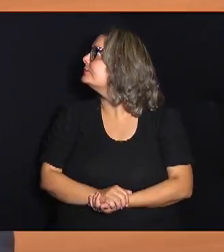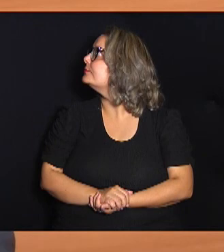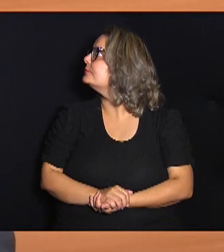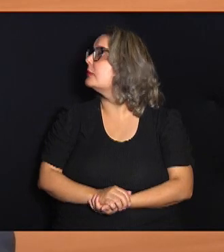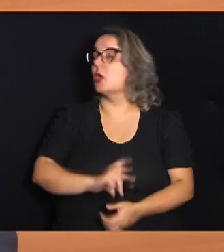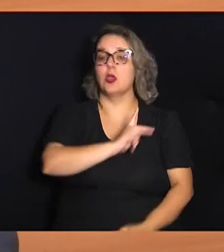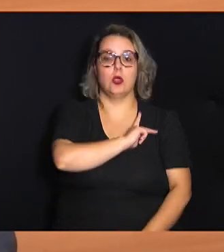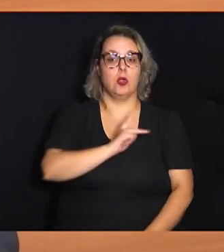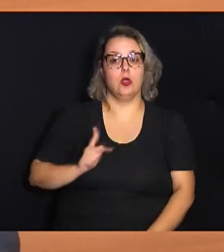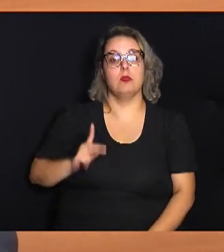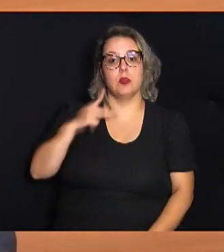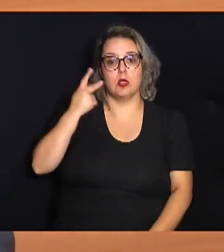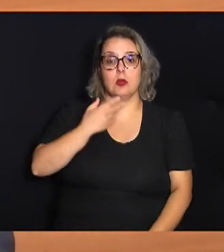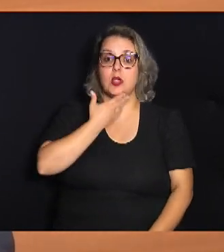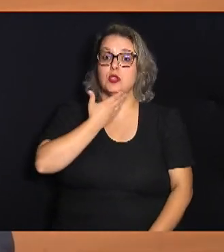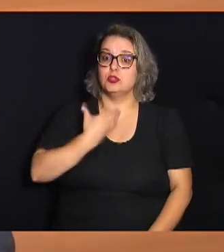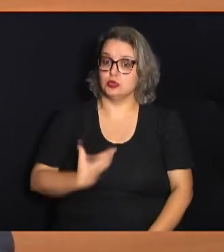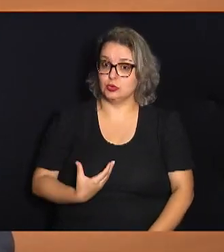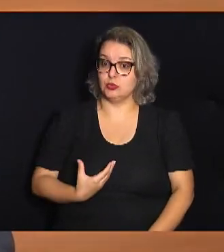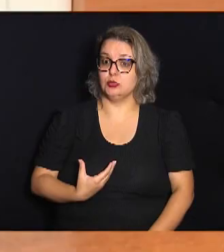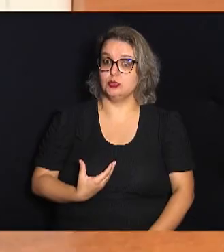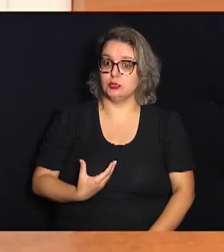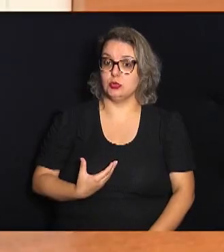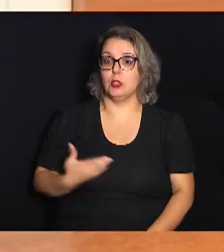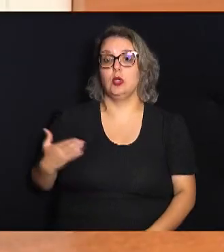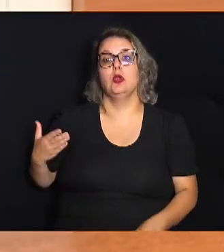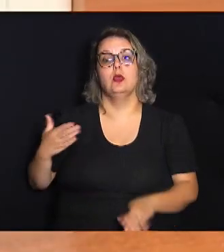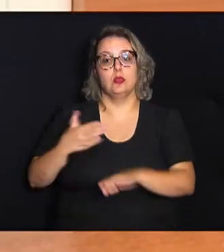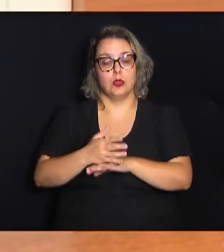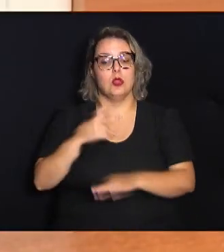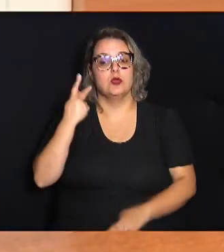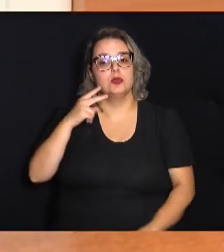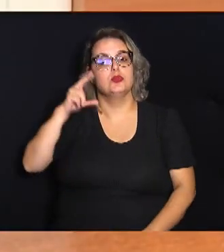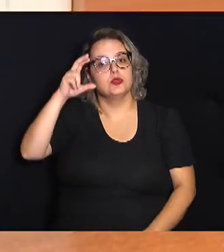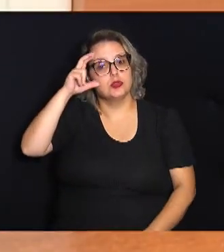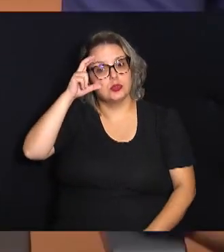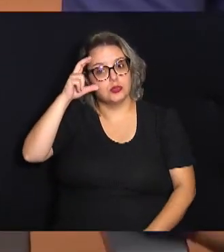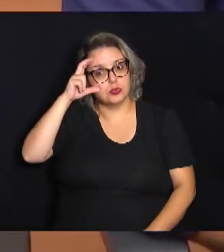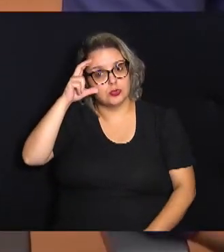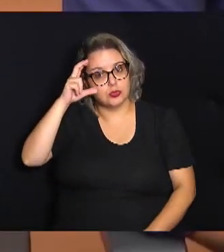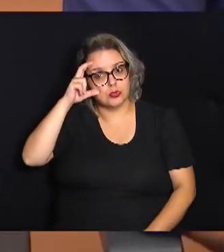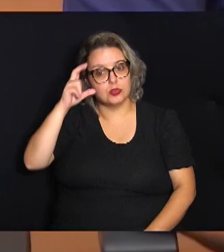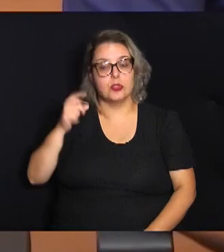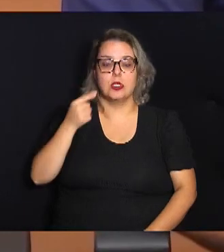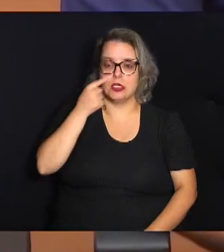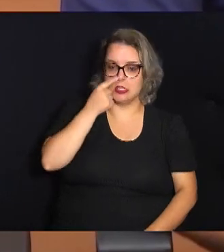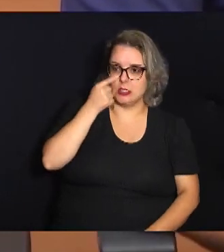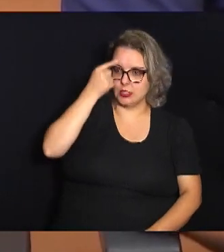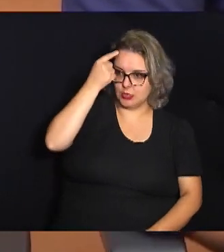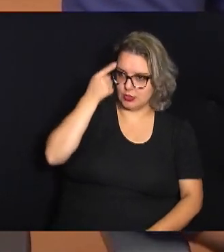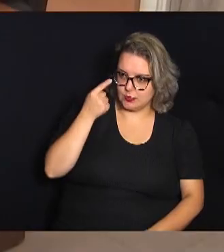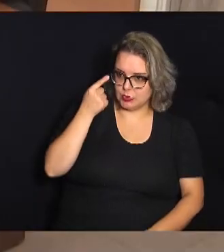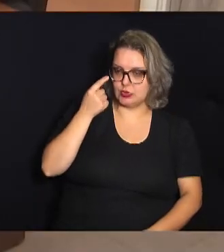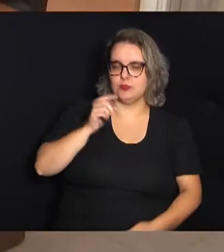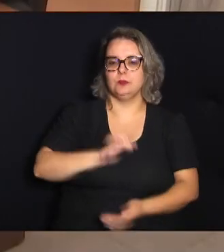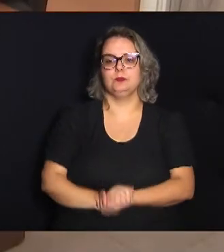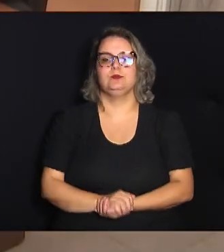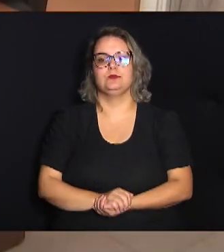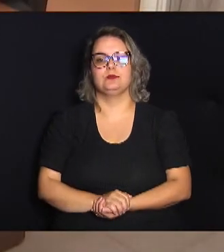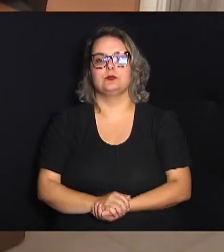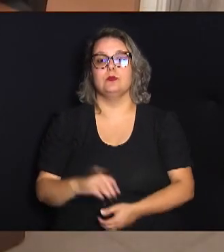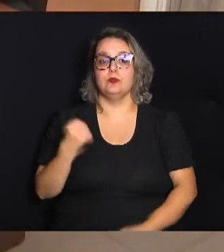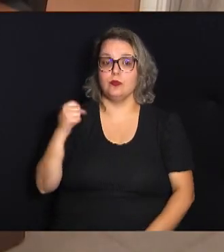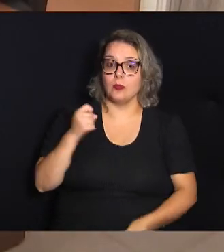Presidida pelo vereador Carmo Luiz e com a participação do vereador Carlinhos Camelô e da vereadora Paola Miguel, a